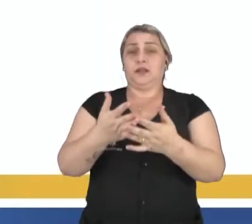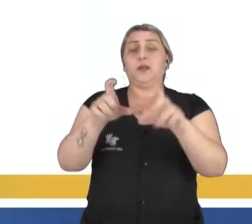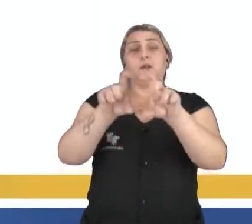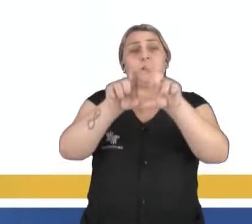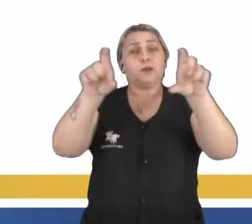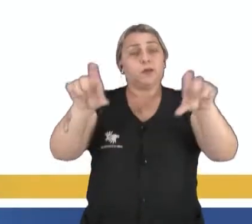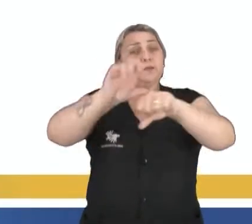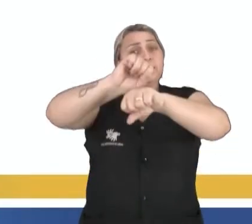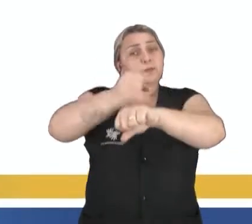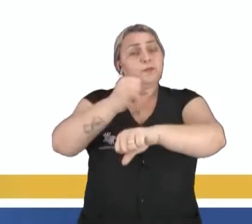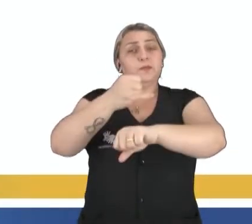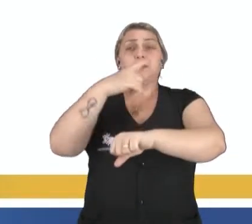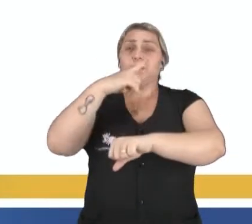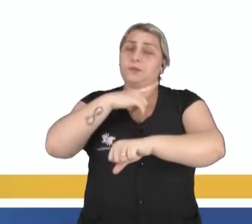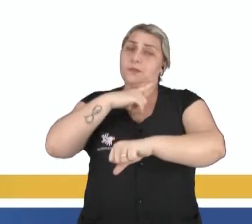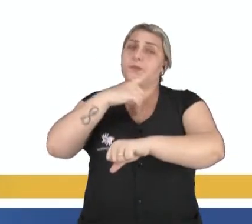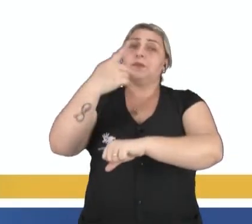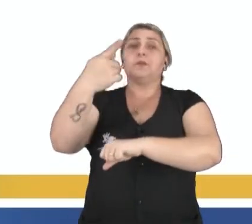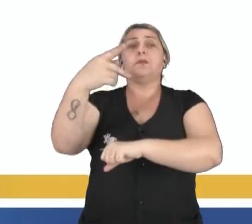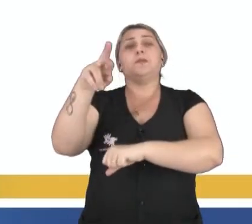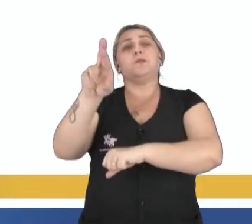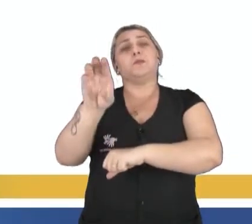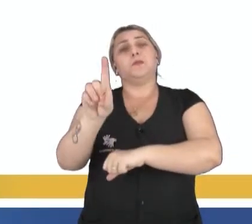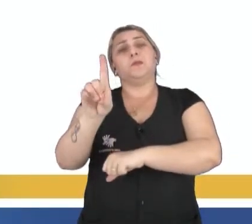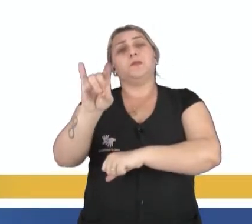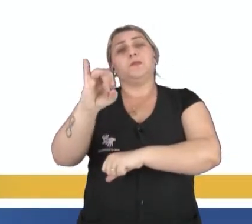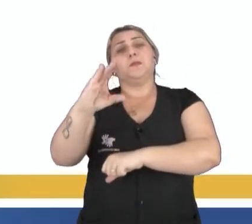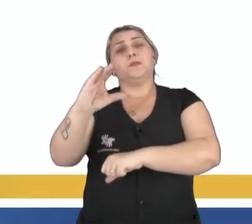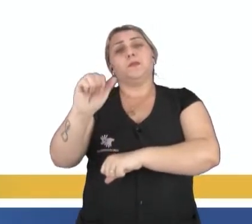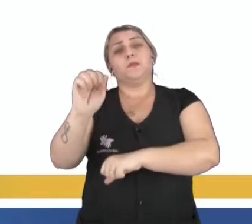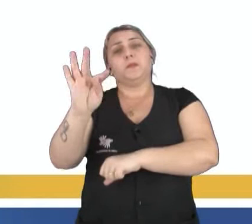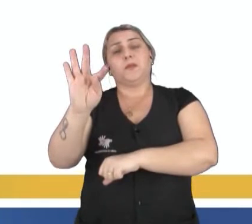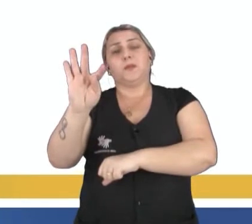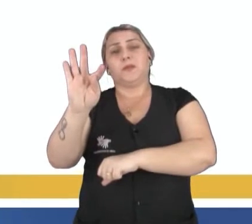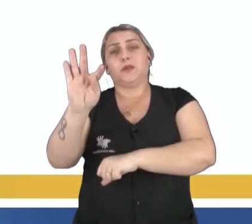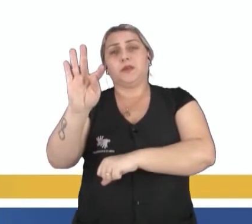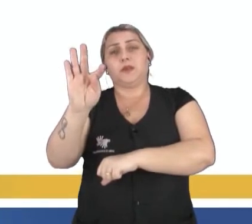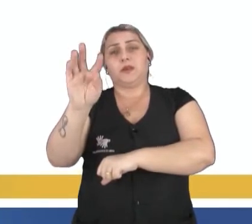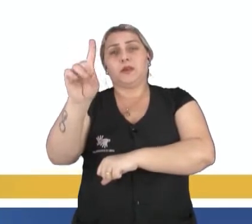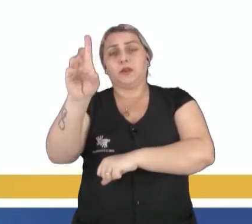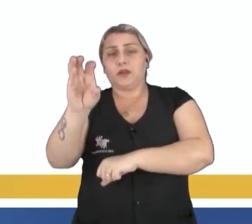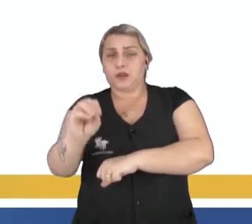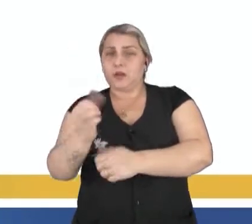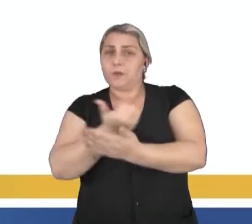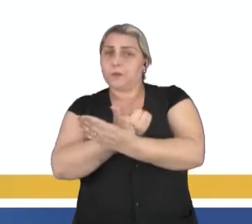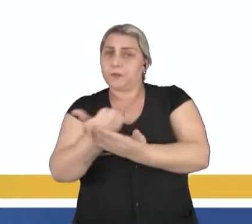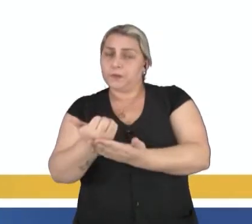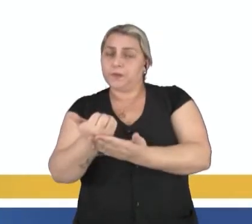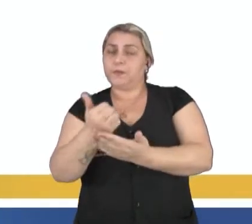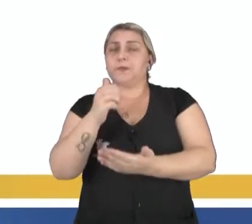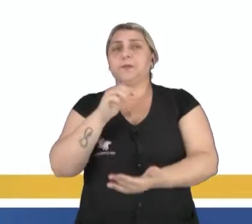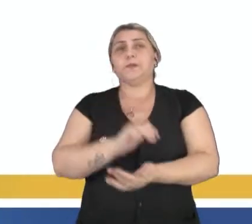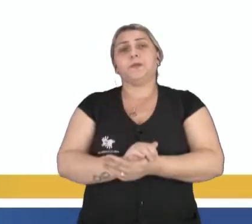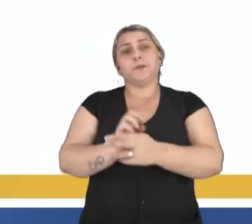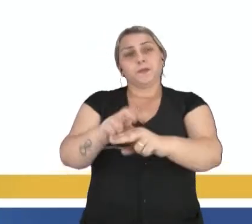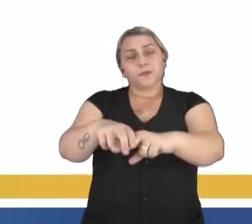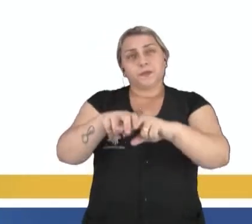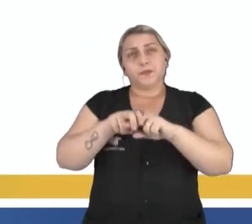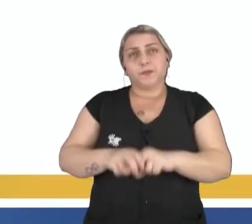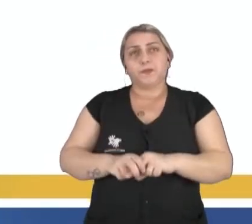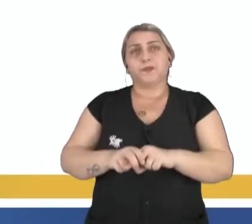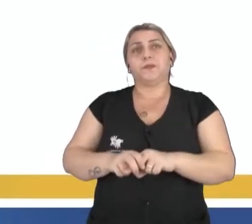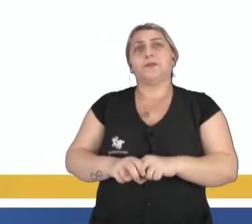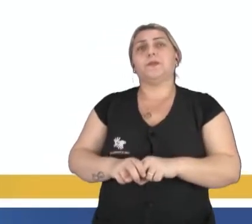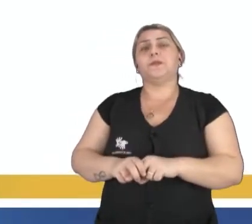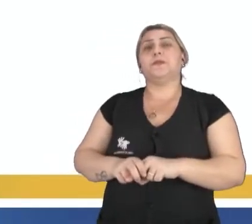oração, nós temos um predicado. Tá? Uma ação, alguma coisa ali, nós temos um predicado. Por isso, predicativa